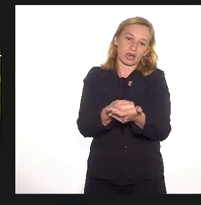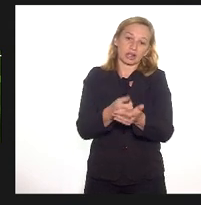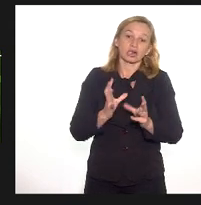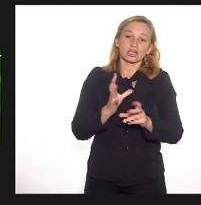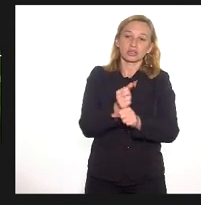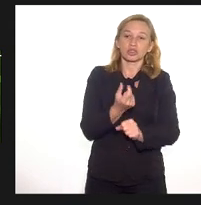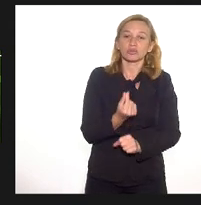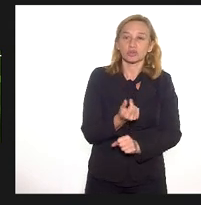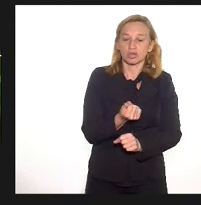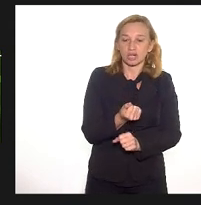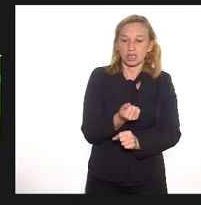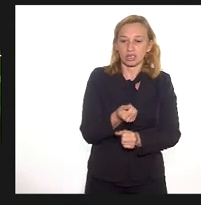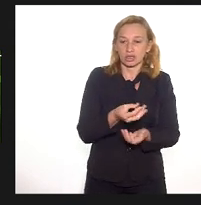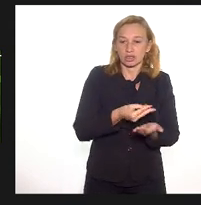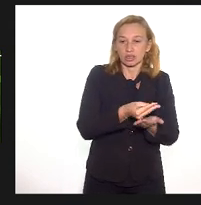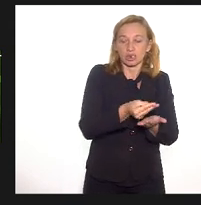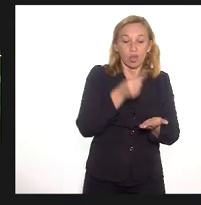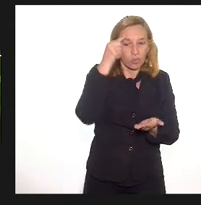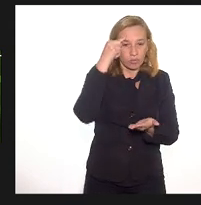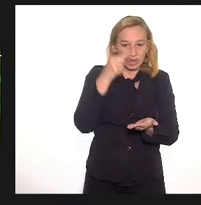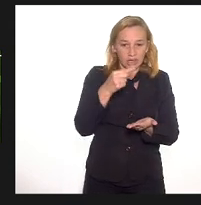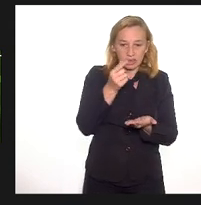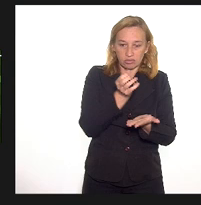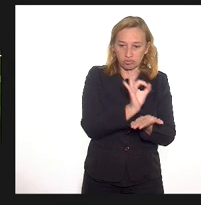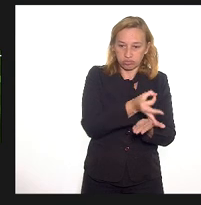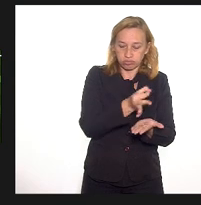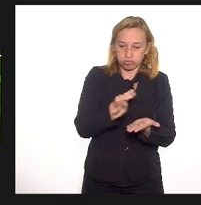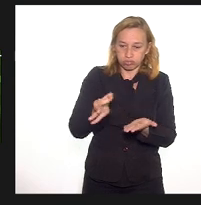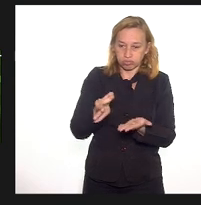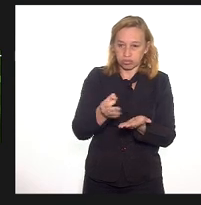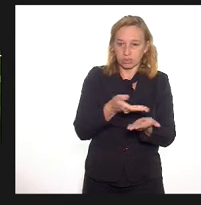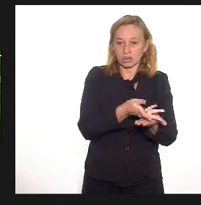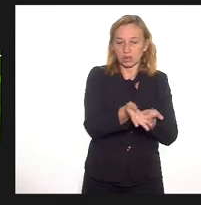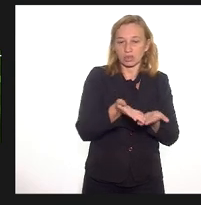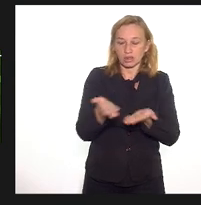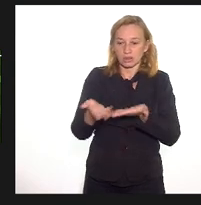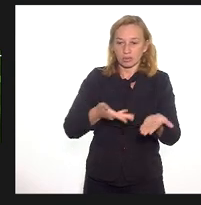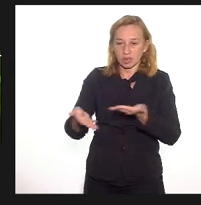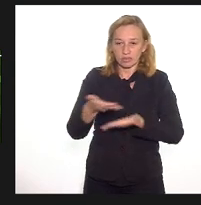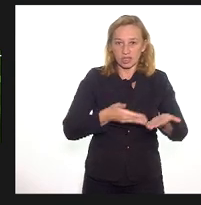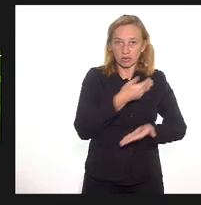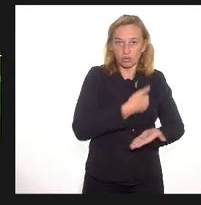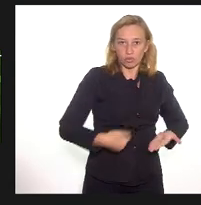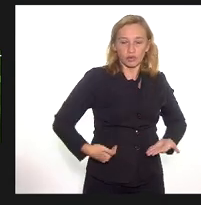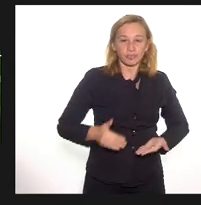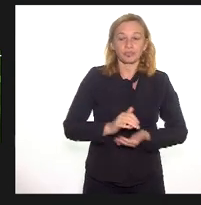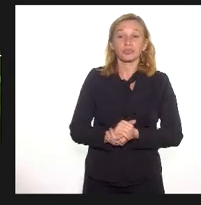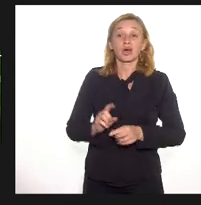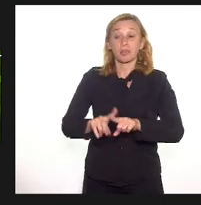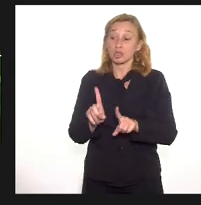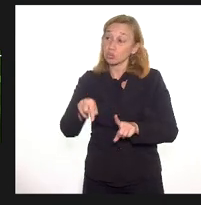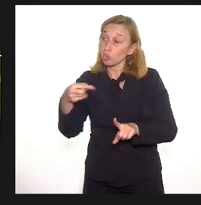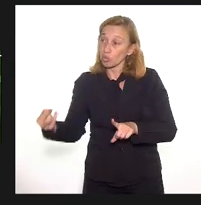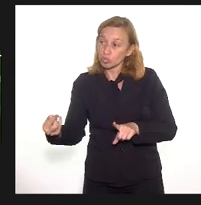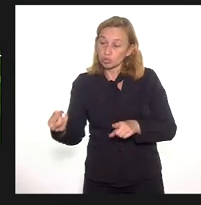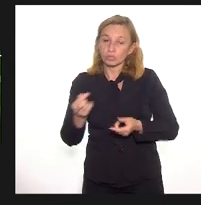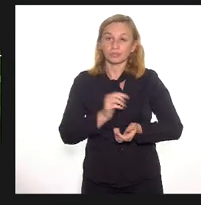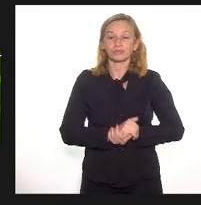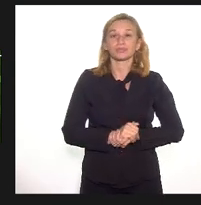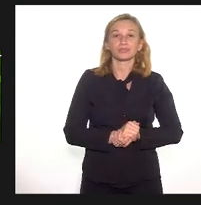tributar, lançar obrigações principais relativas às participações governamentais. Mas, por outro lado,